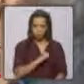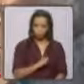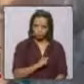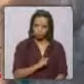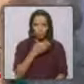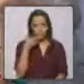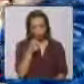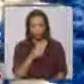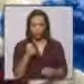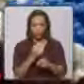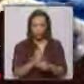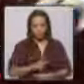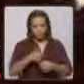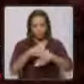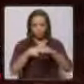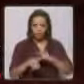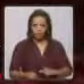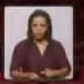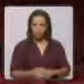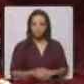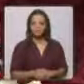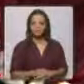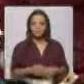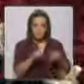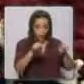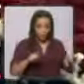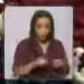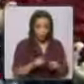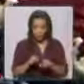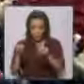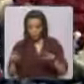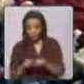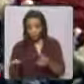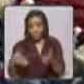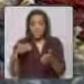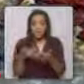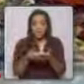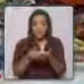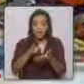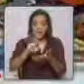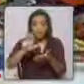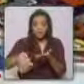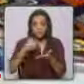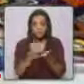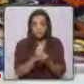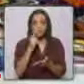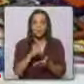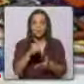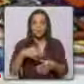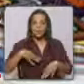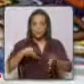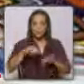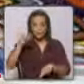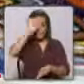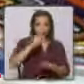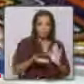um trabalho bem feito. De quadrado em quadrado há uma manta que está a crescer. Em janeiro já estava com mais de